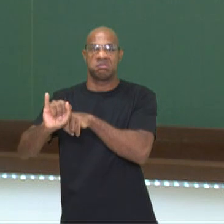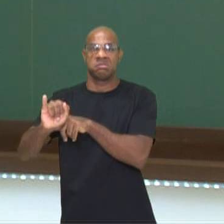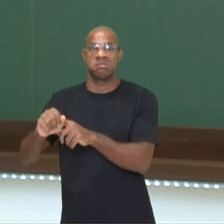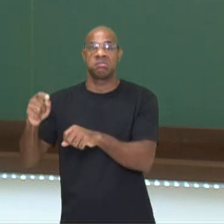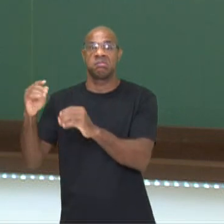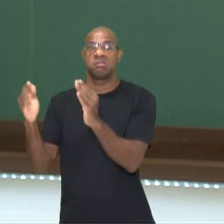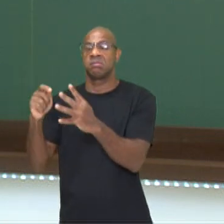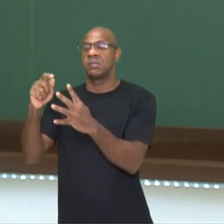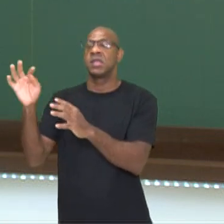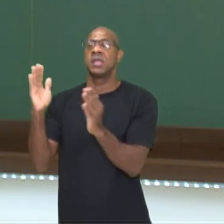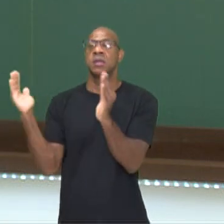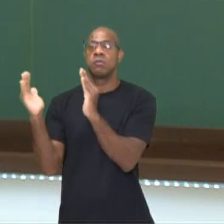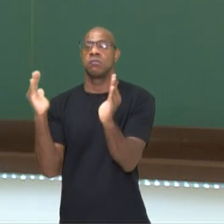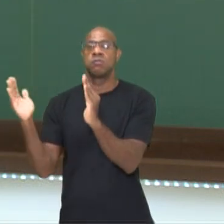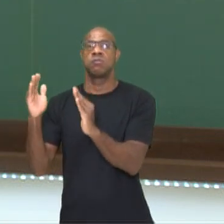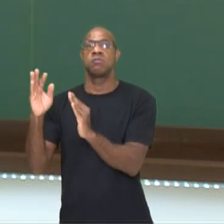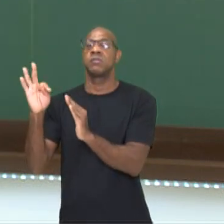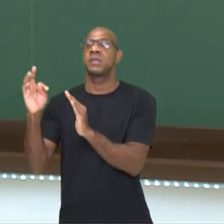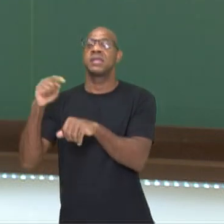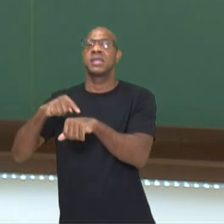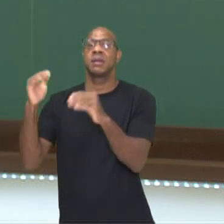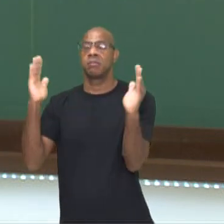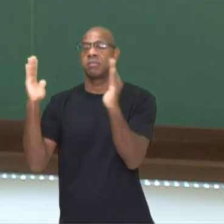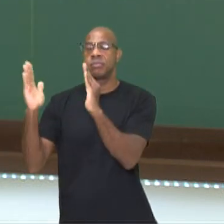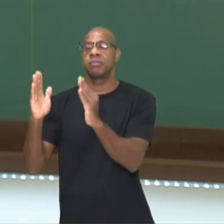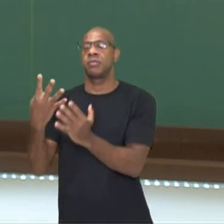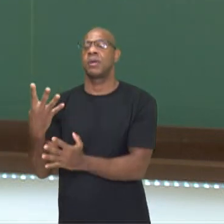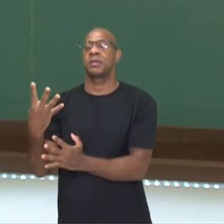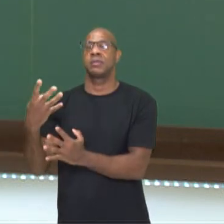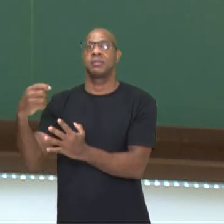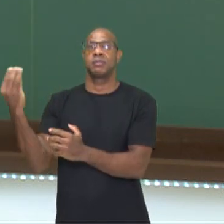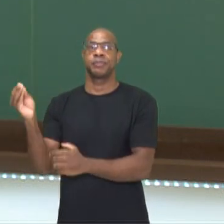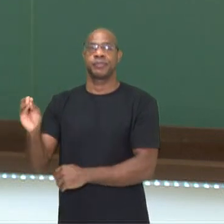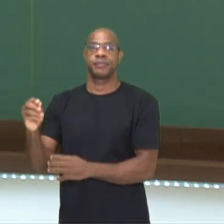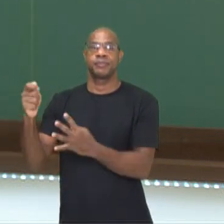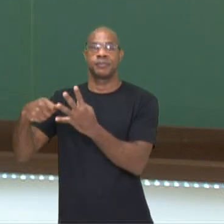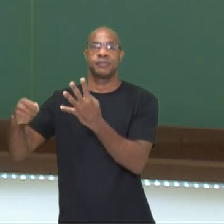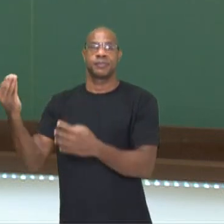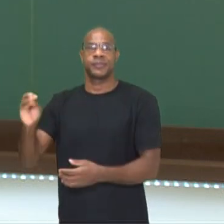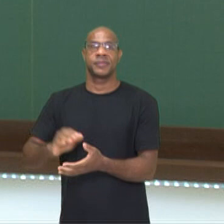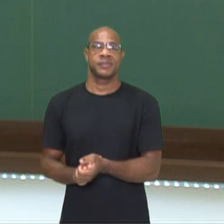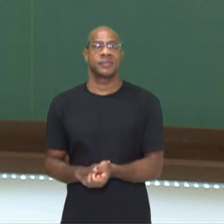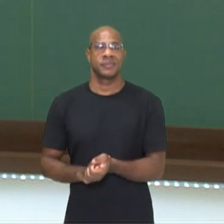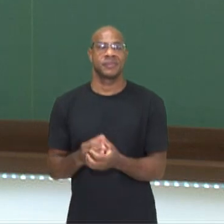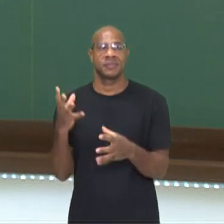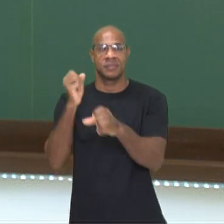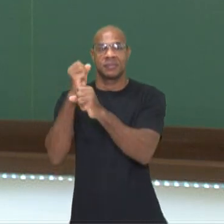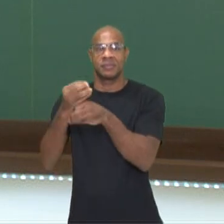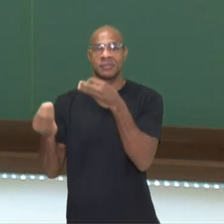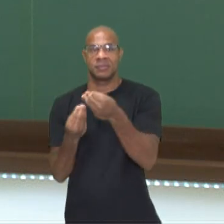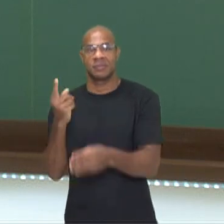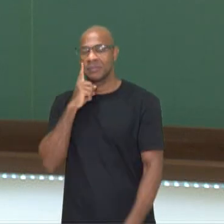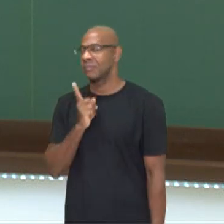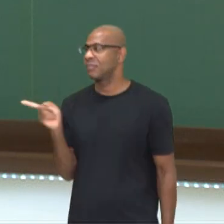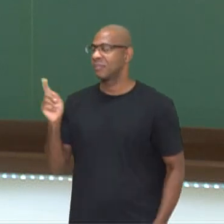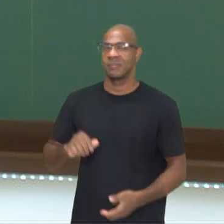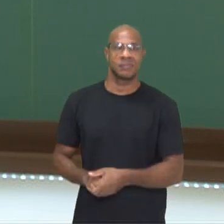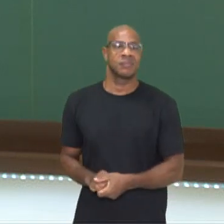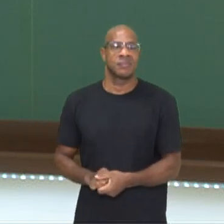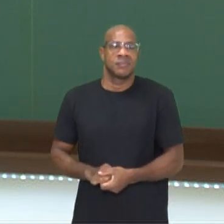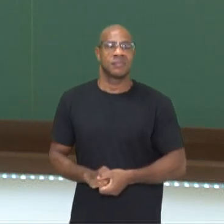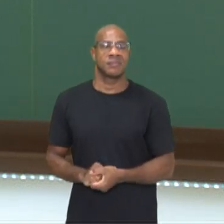tempo são 4 meses, ok? Aí fizemos aqui 1.200 vezes 4, que deu 4.800, e dividimos